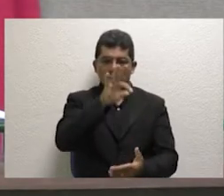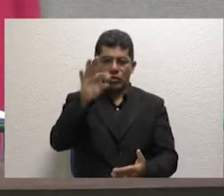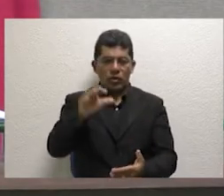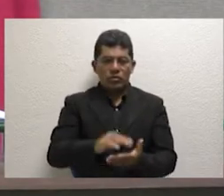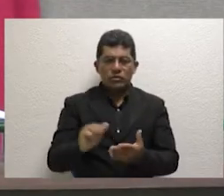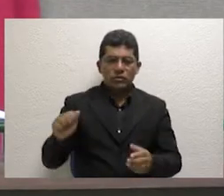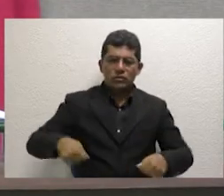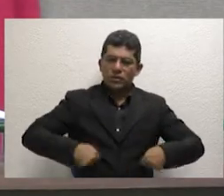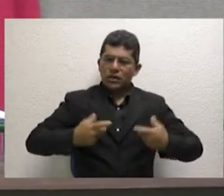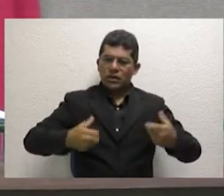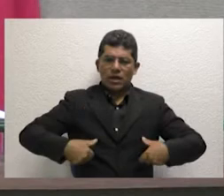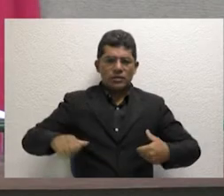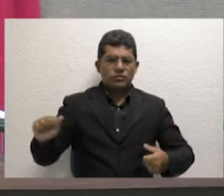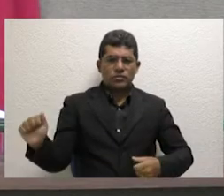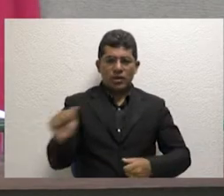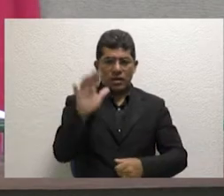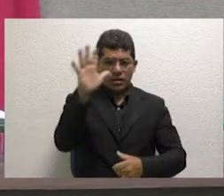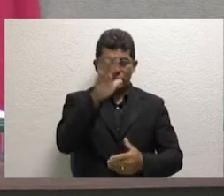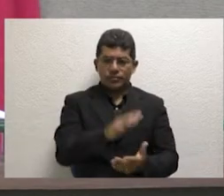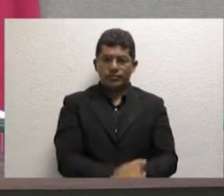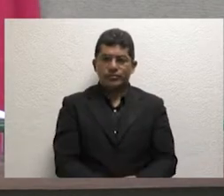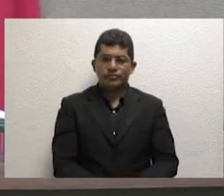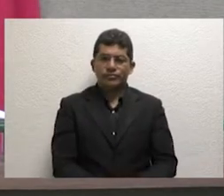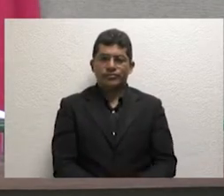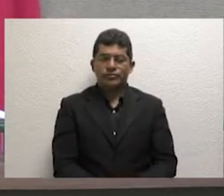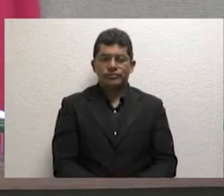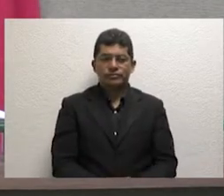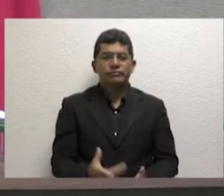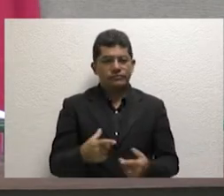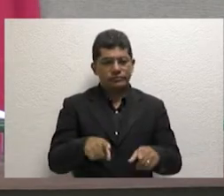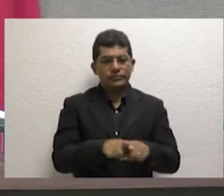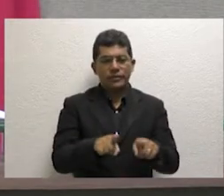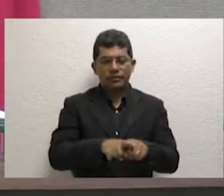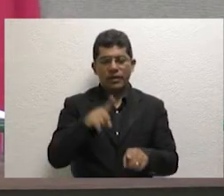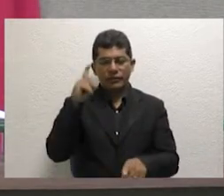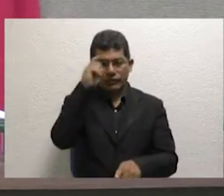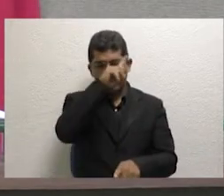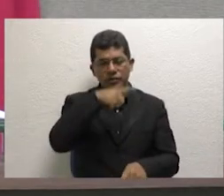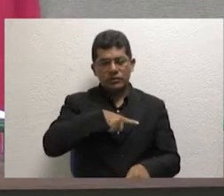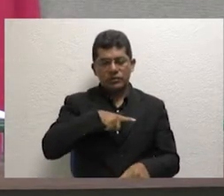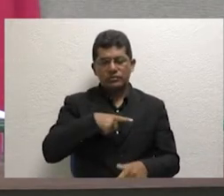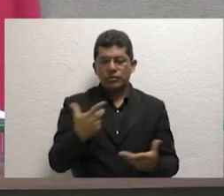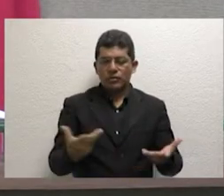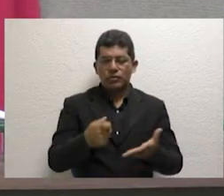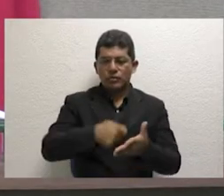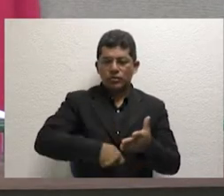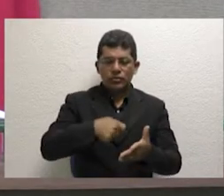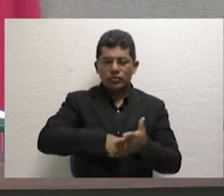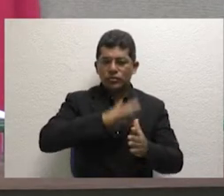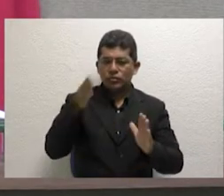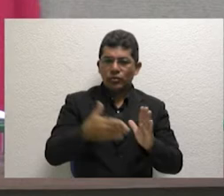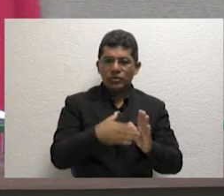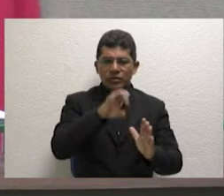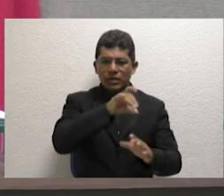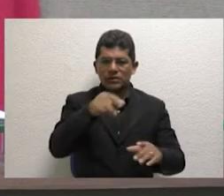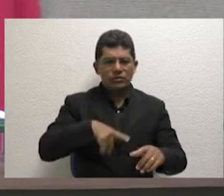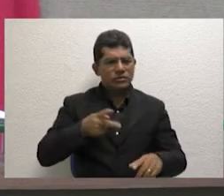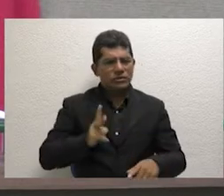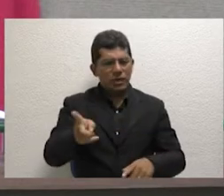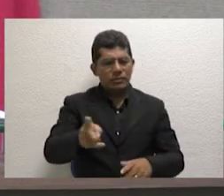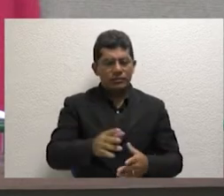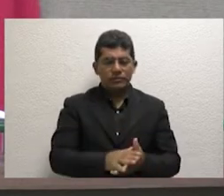elevado altíssimo além das dificuldades como é peculiar enfrentar todas as eleições com isso